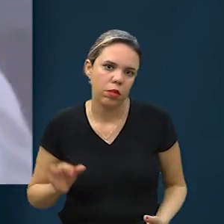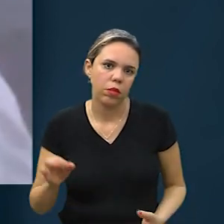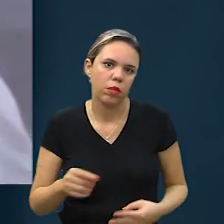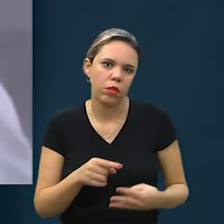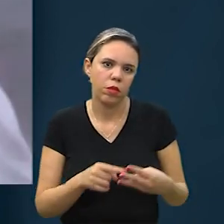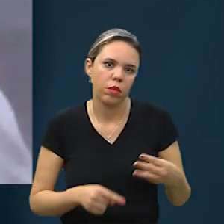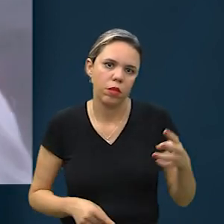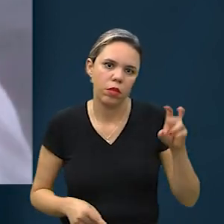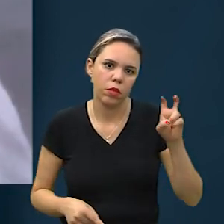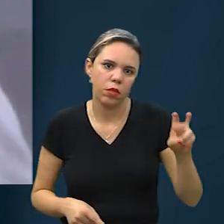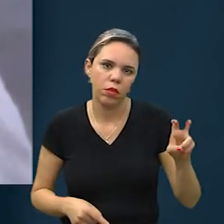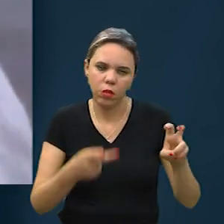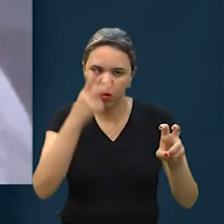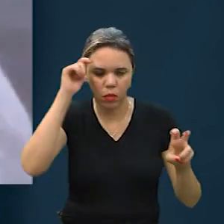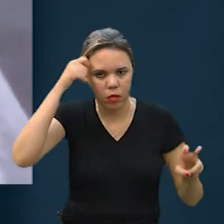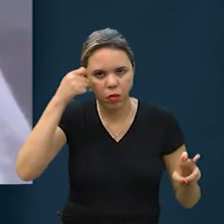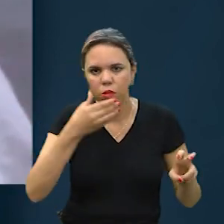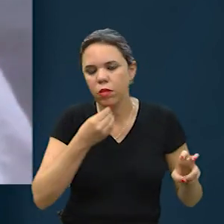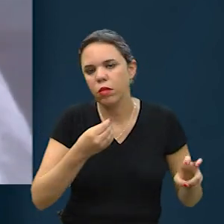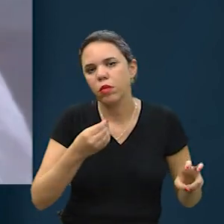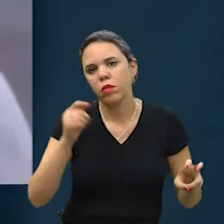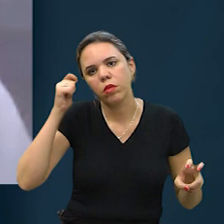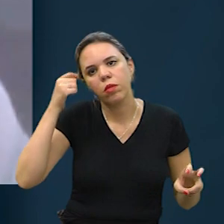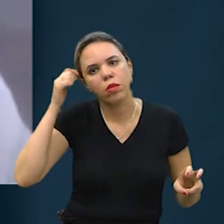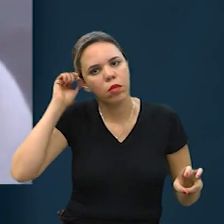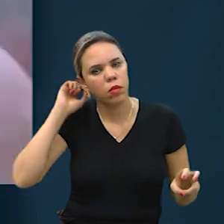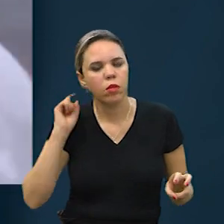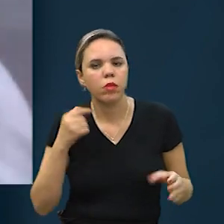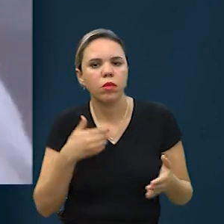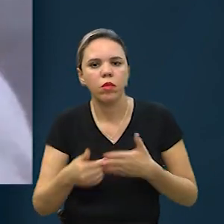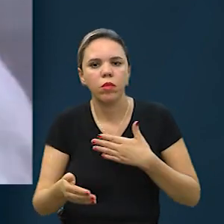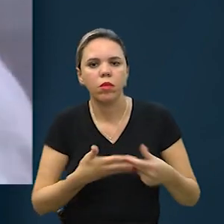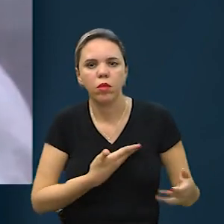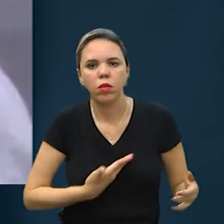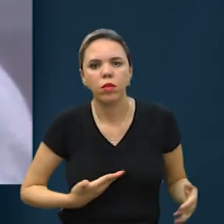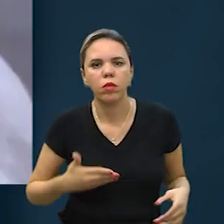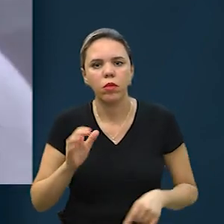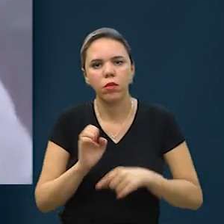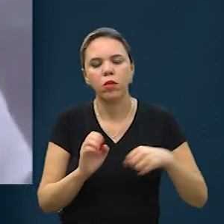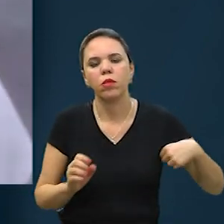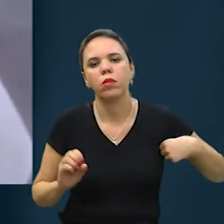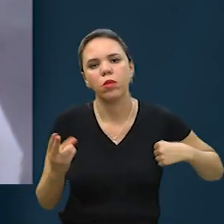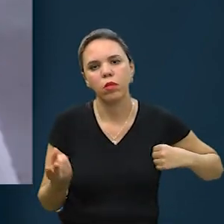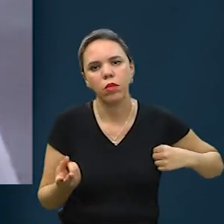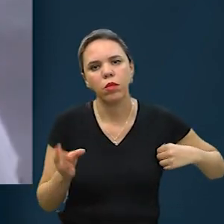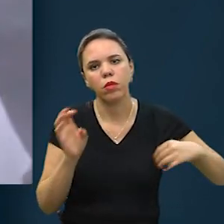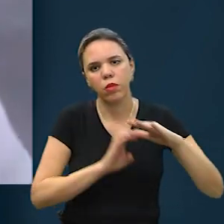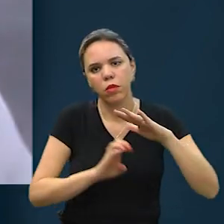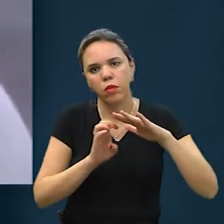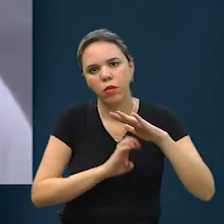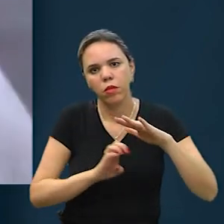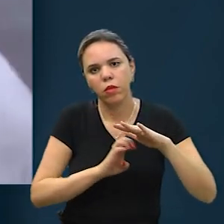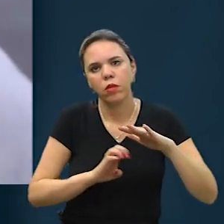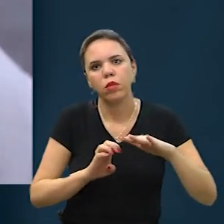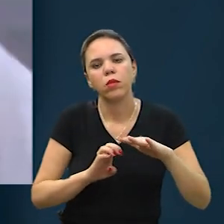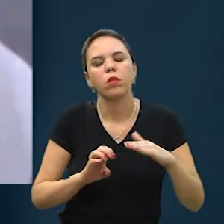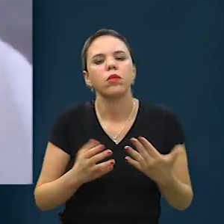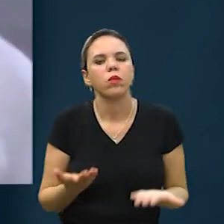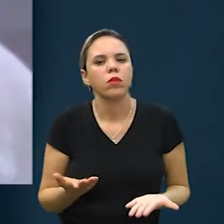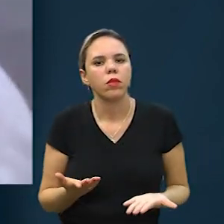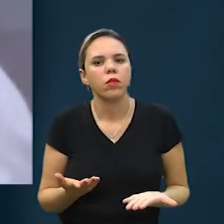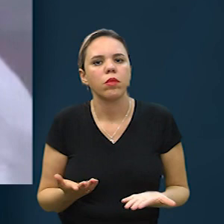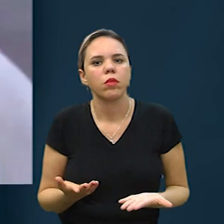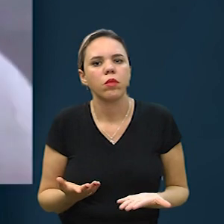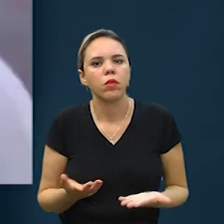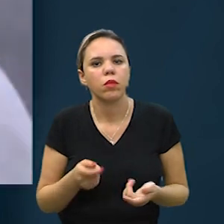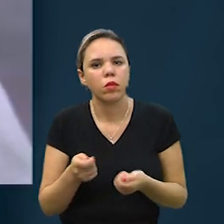ter 3, 4, 5 negros e negras nesse ministério, em qualquer governo do Estado, ou mesmo nas empresas dos CEOs. Isso